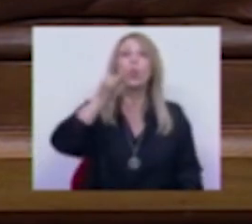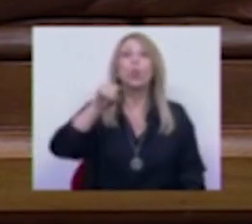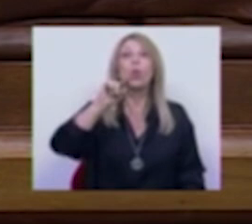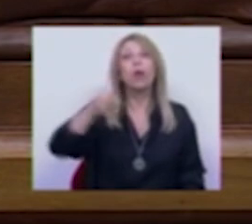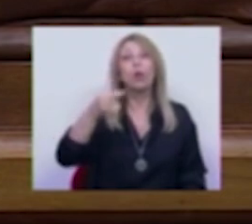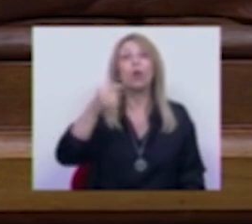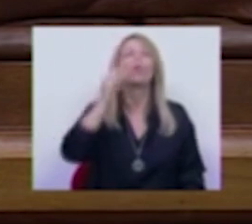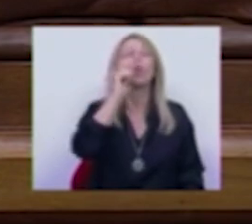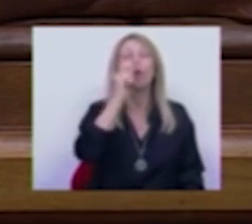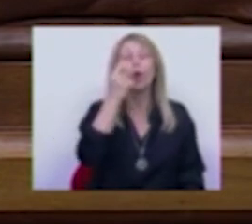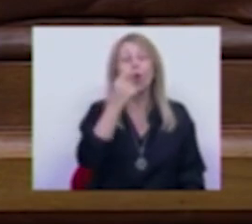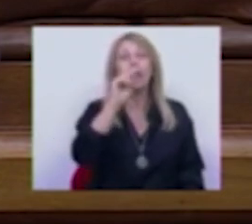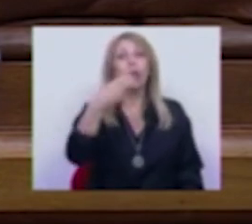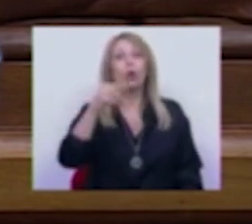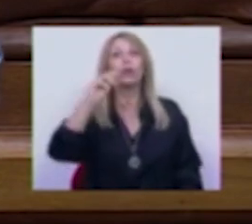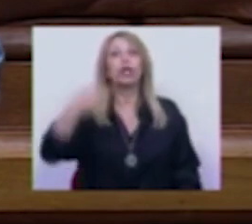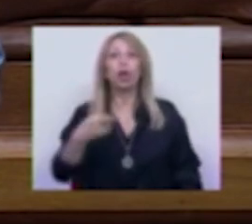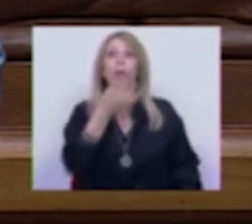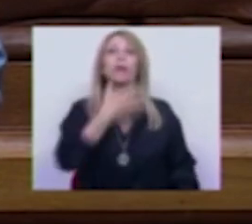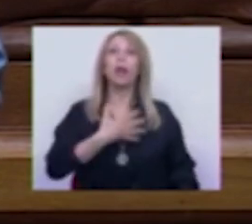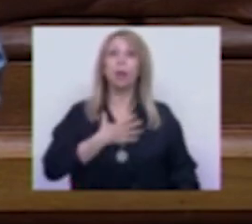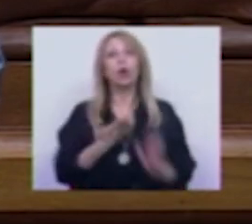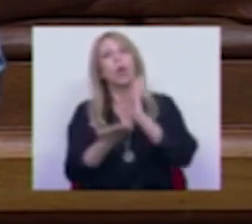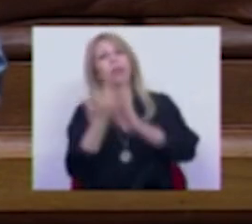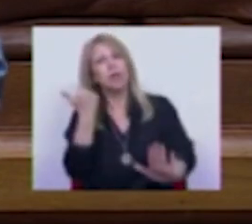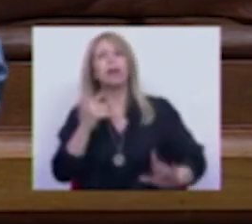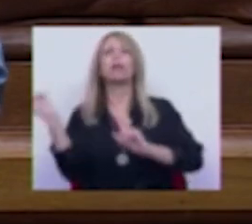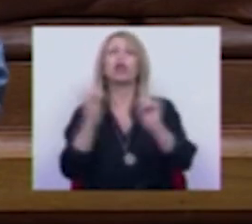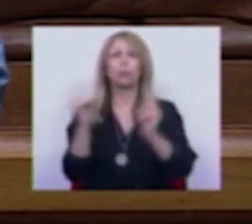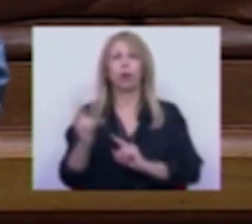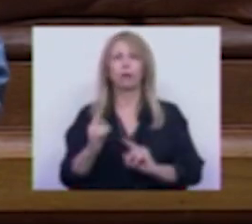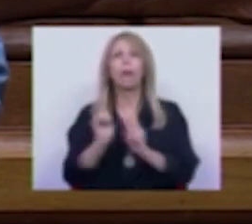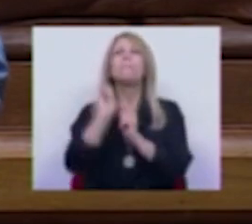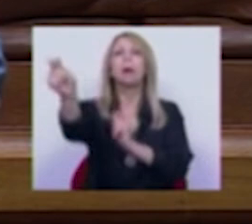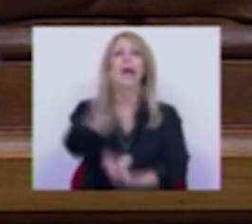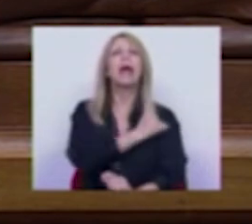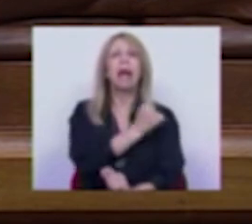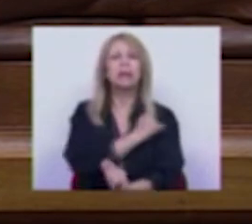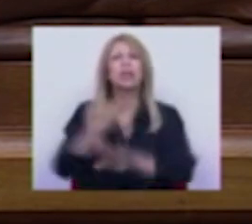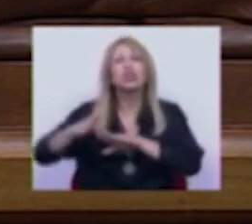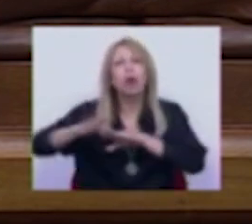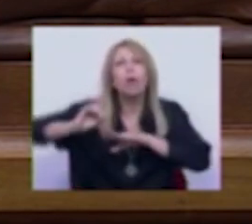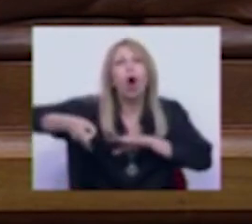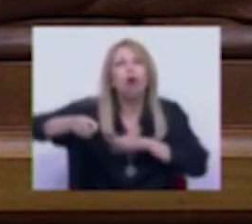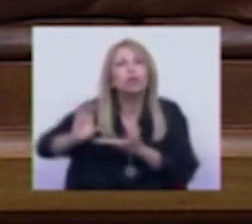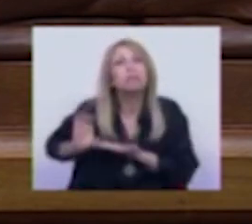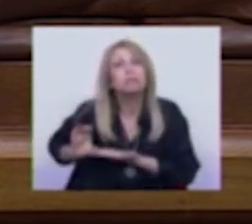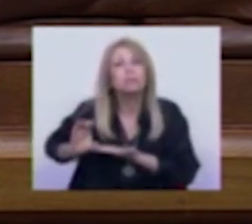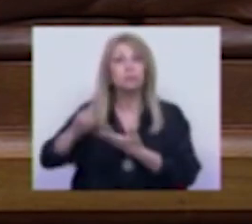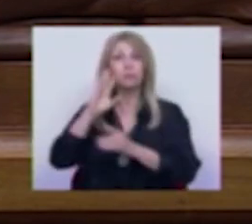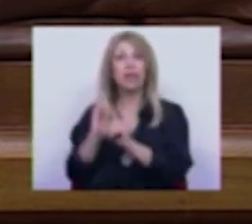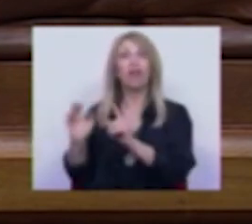almoço. Subtraia-se o transporte e a renda de casa, o que sobra. Subtraia-se a inflação que